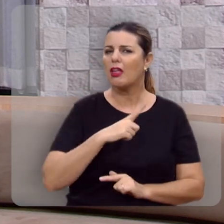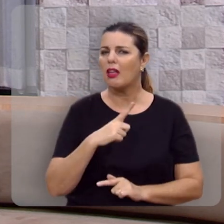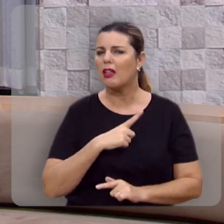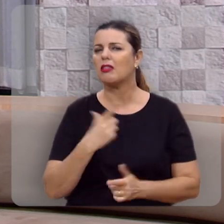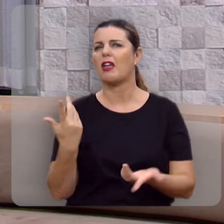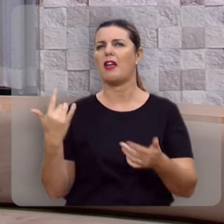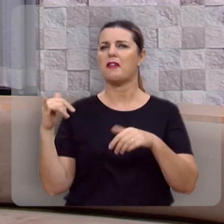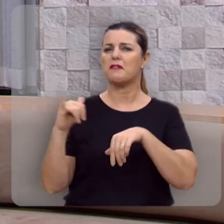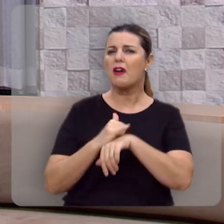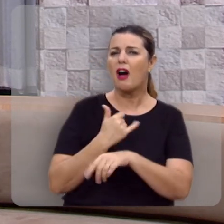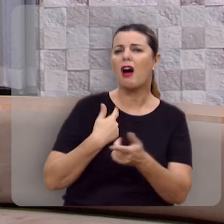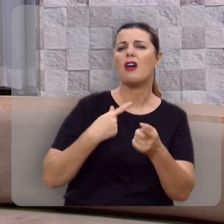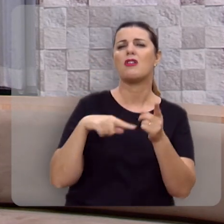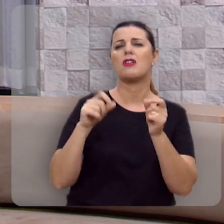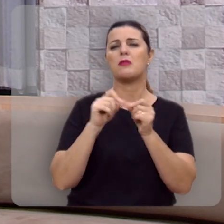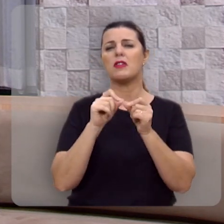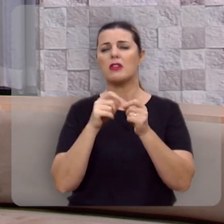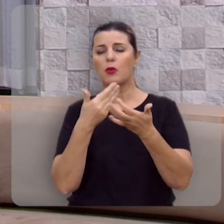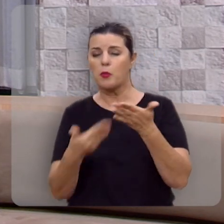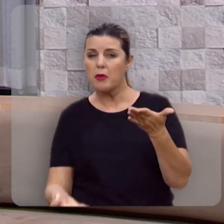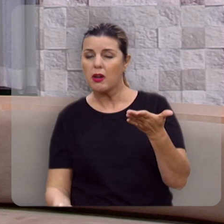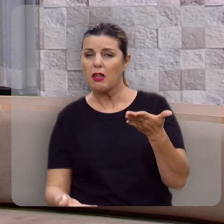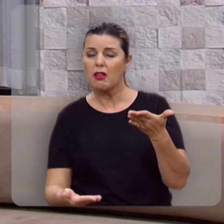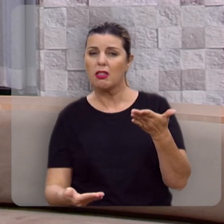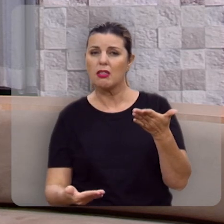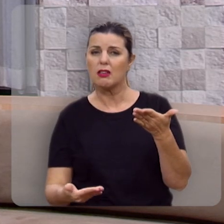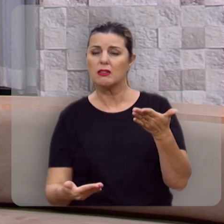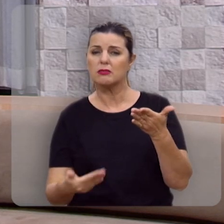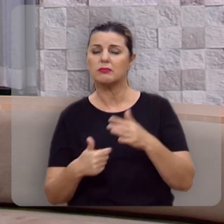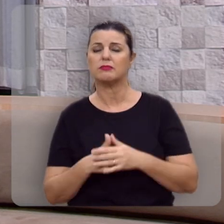seus fracassos, apesar das suas quedas.